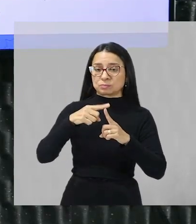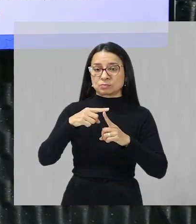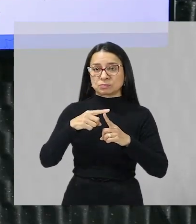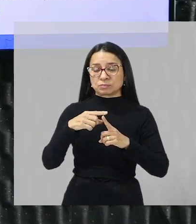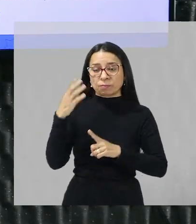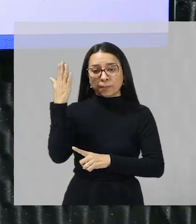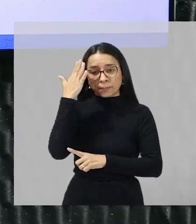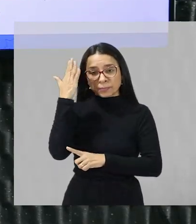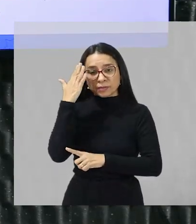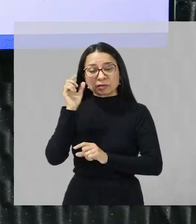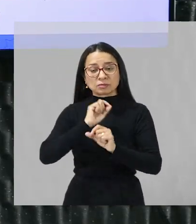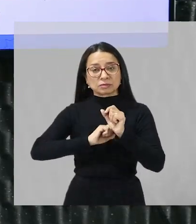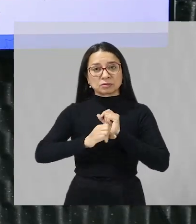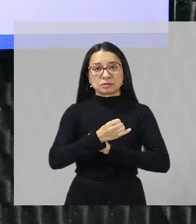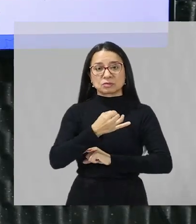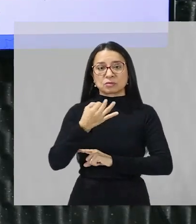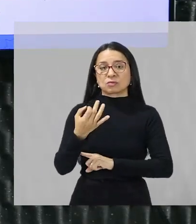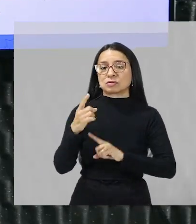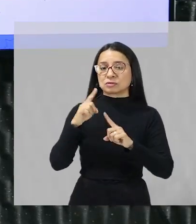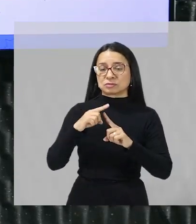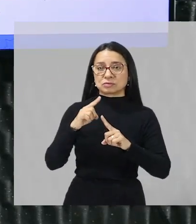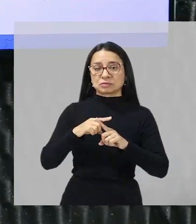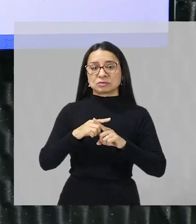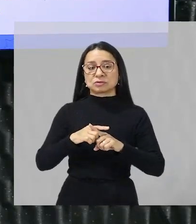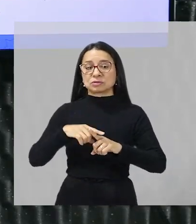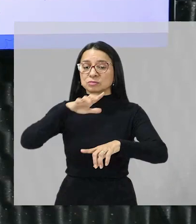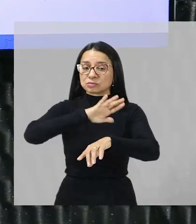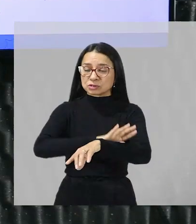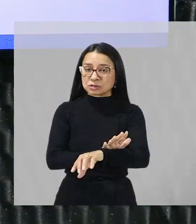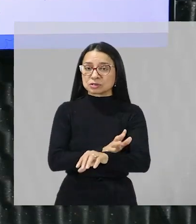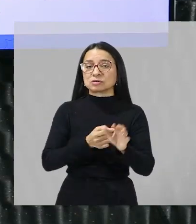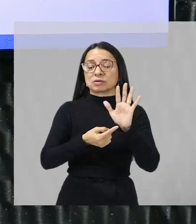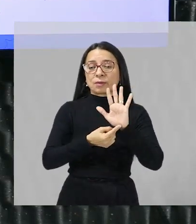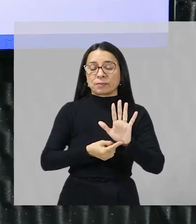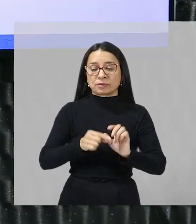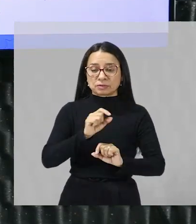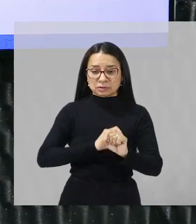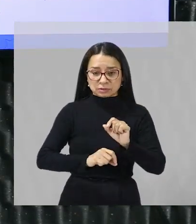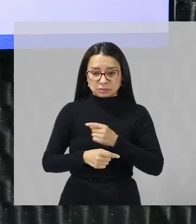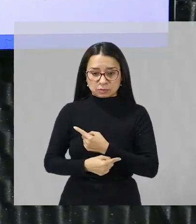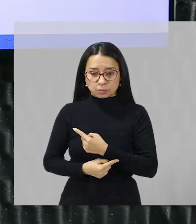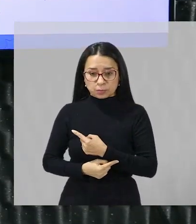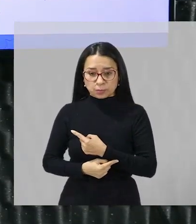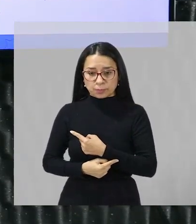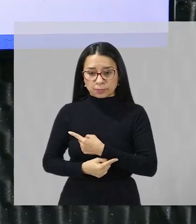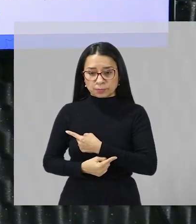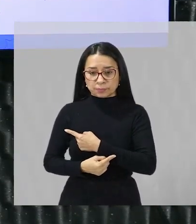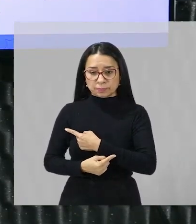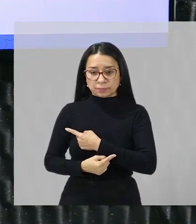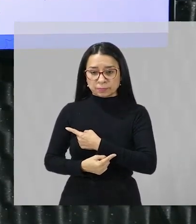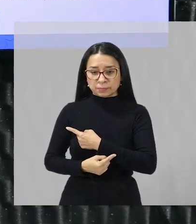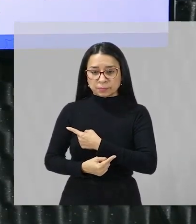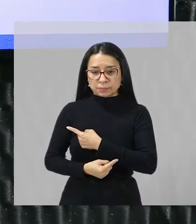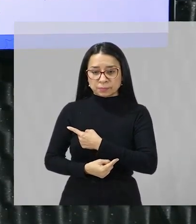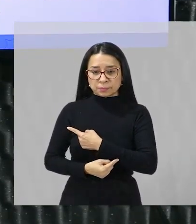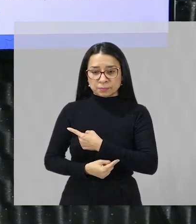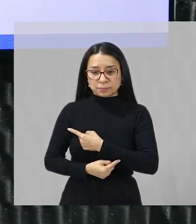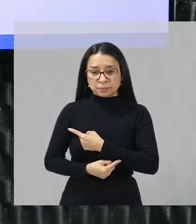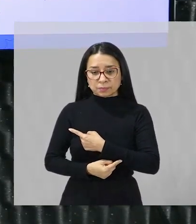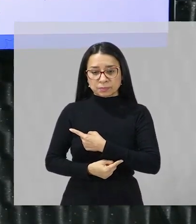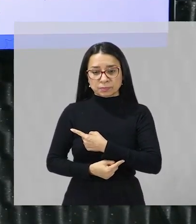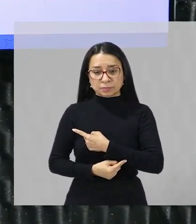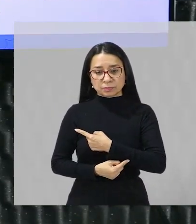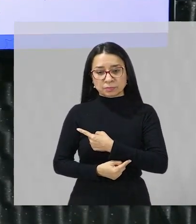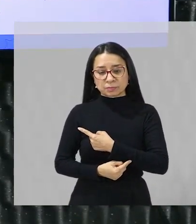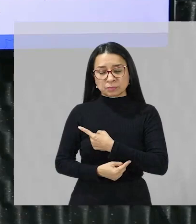tempo. As sociedades, historicamente, estabeleceram ali cores, brincadeiras, roupas, comportamentos para meninos e